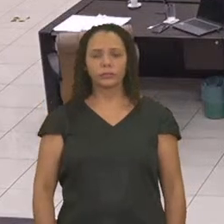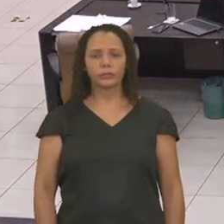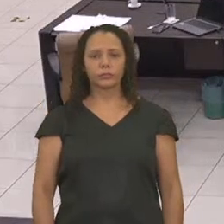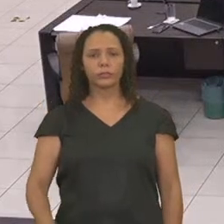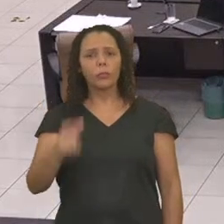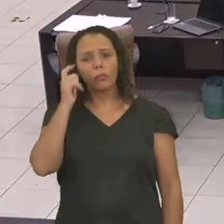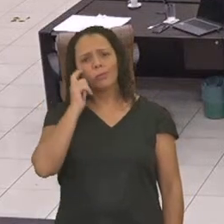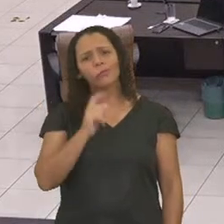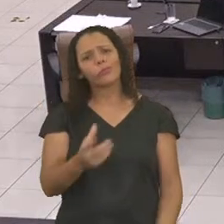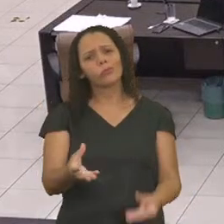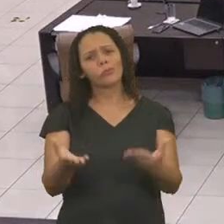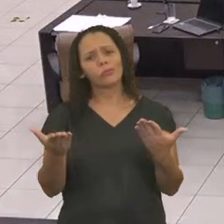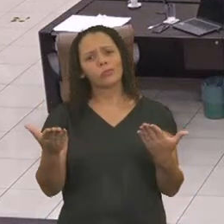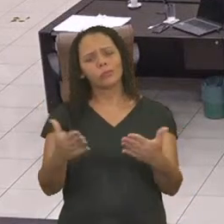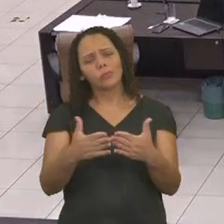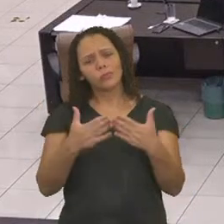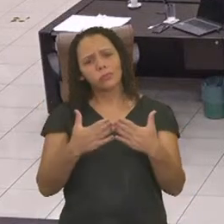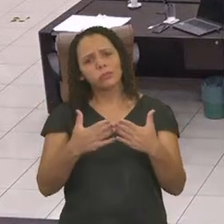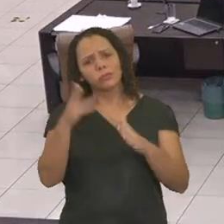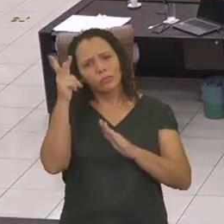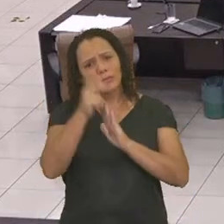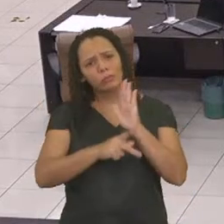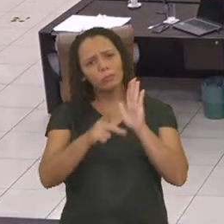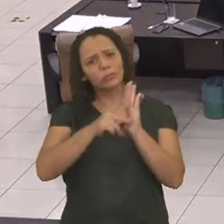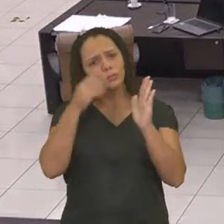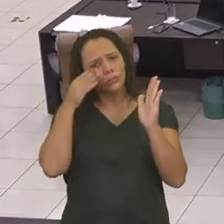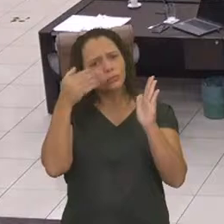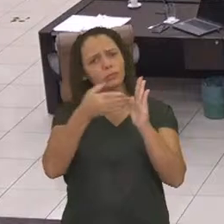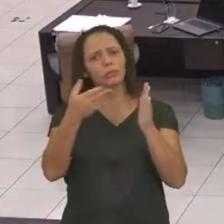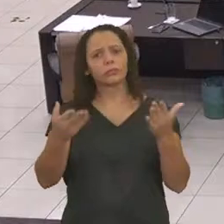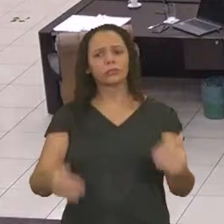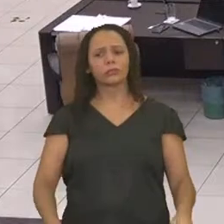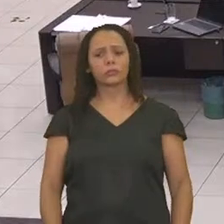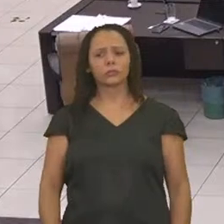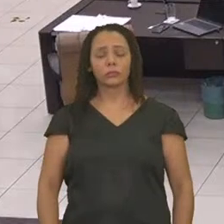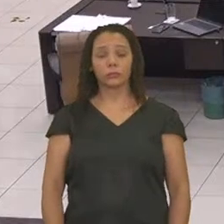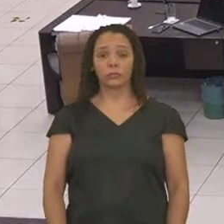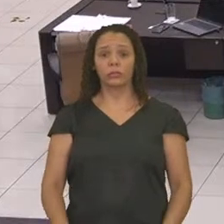projeto. Você tem que falar sobre o projeto do Paulinho. Eu vou chegar no projeto. Não